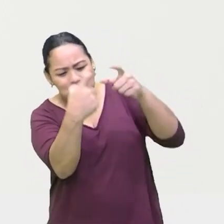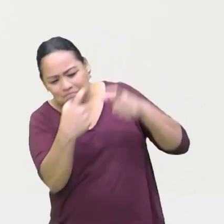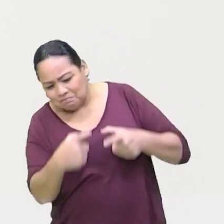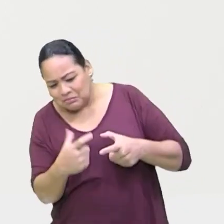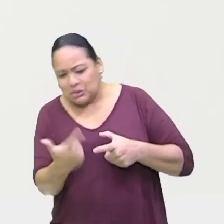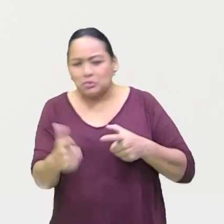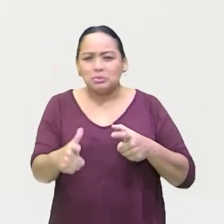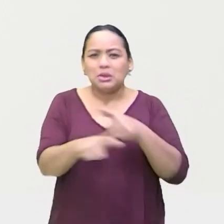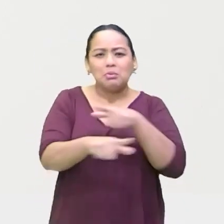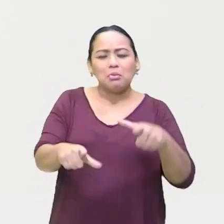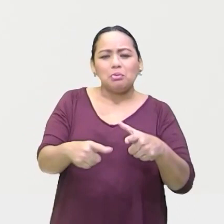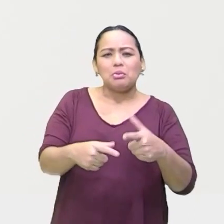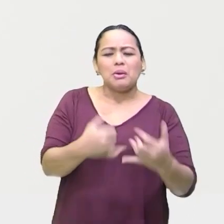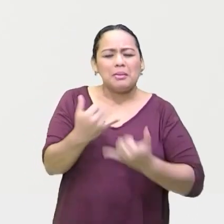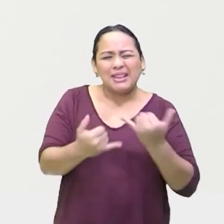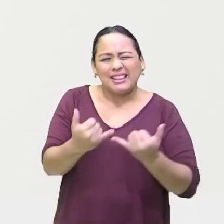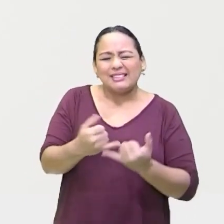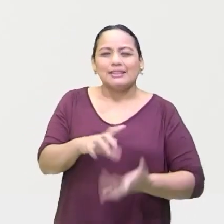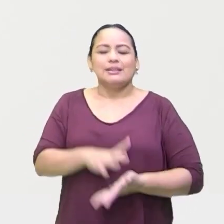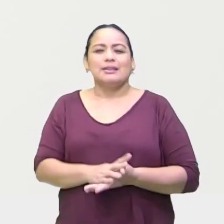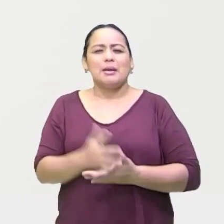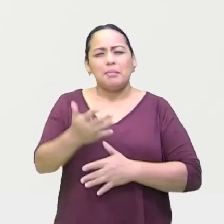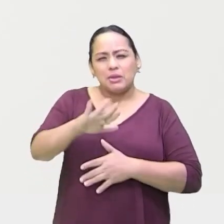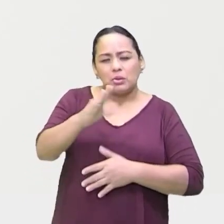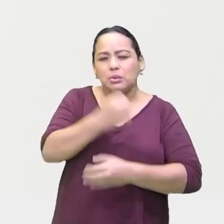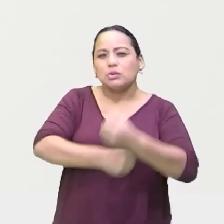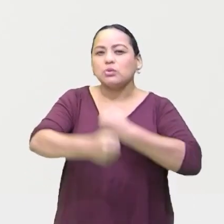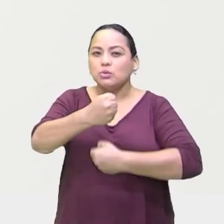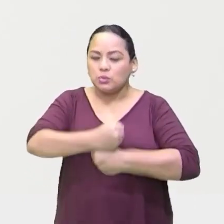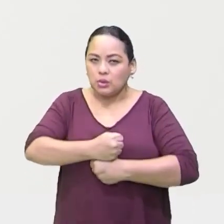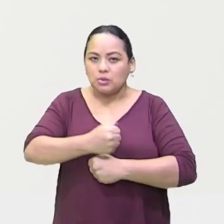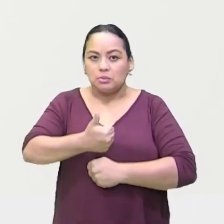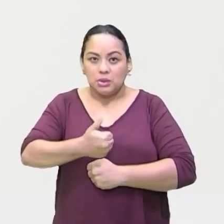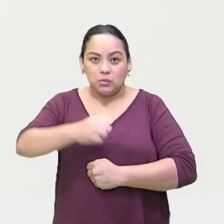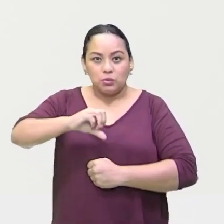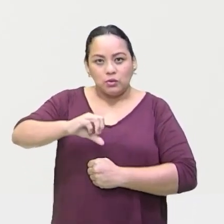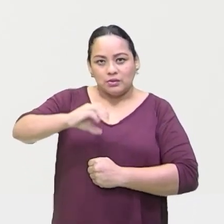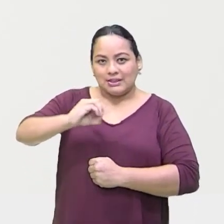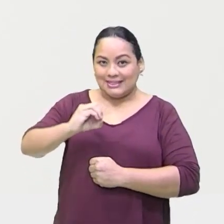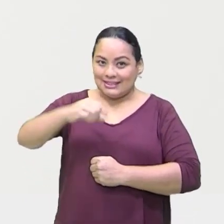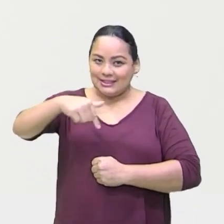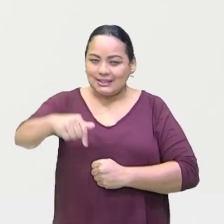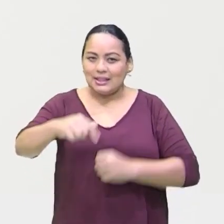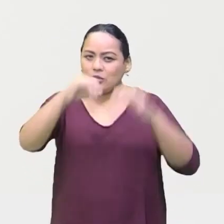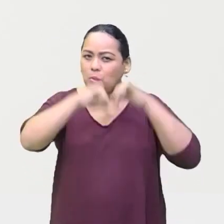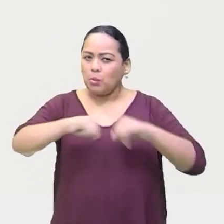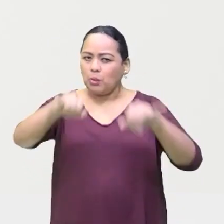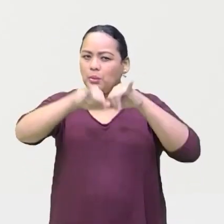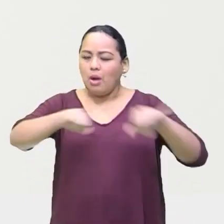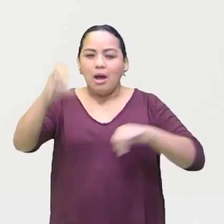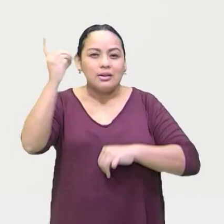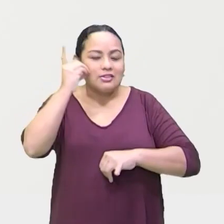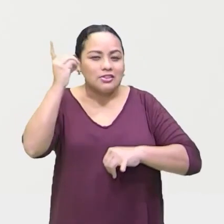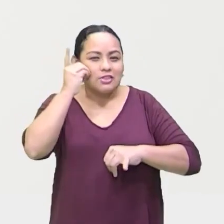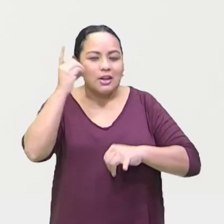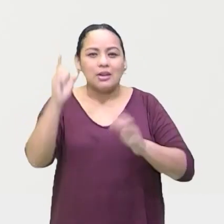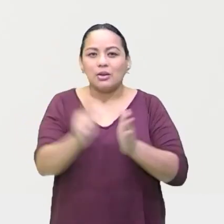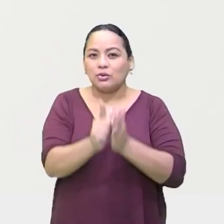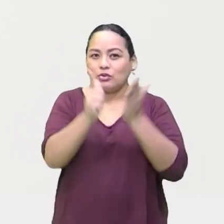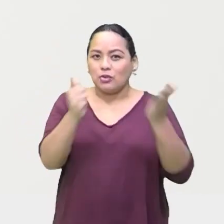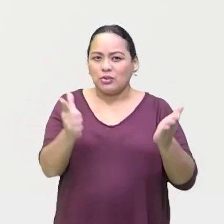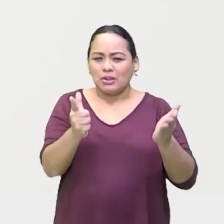de passatempos, por volta de 1907, publicadas diariamente na página